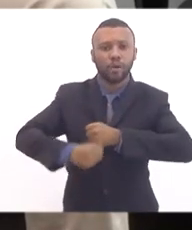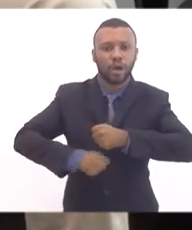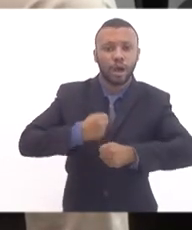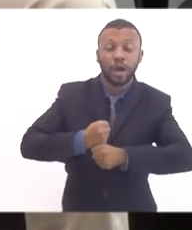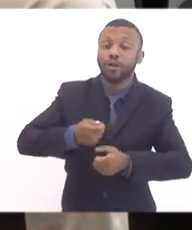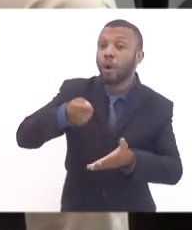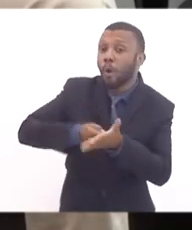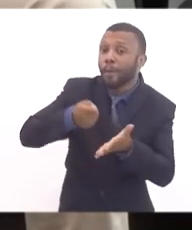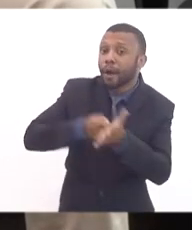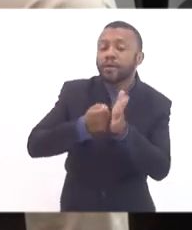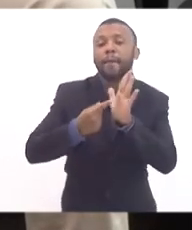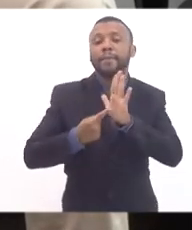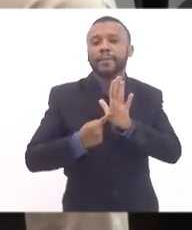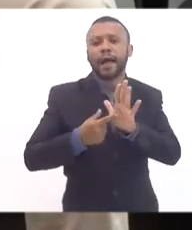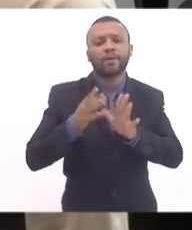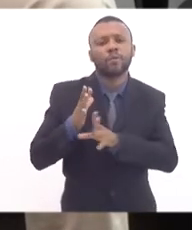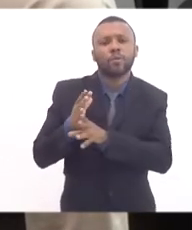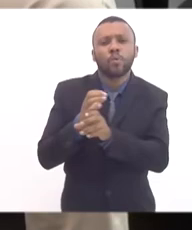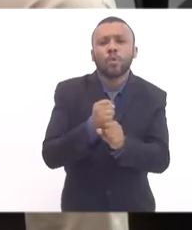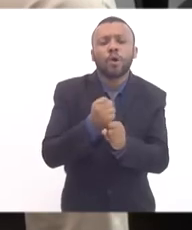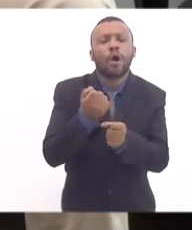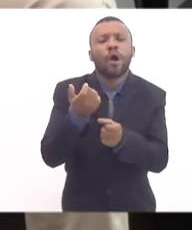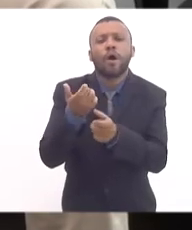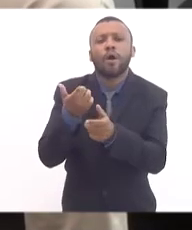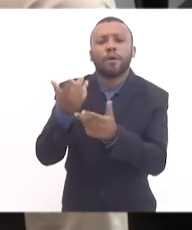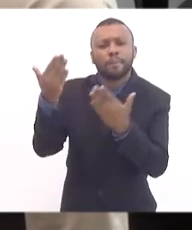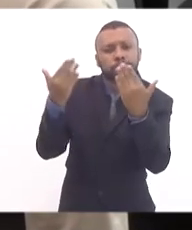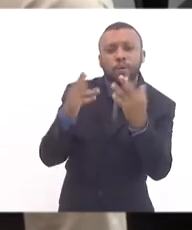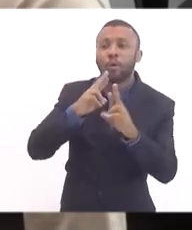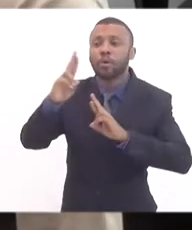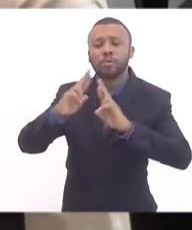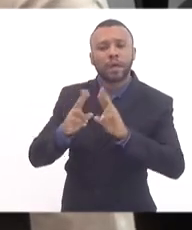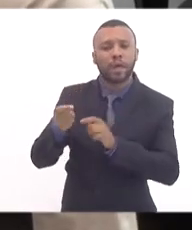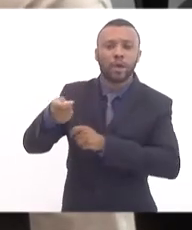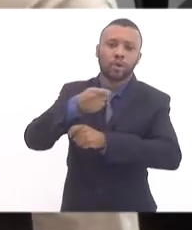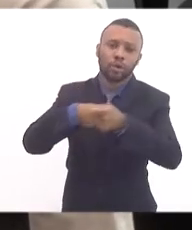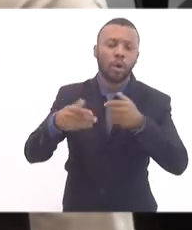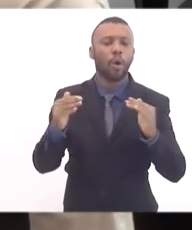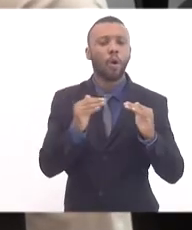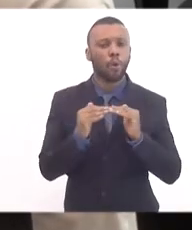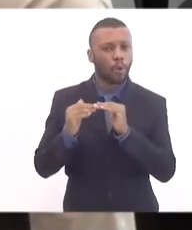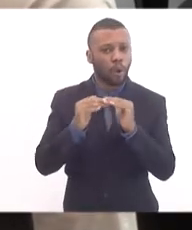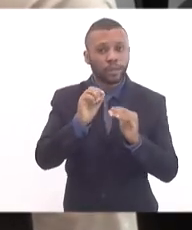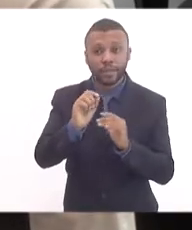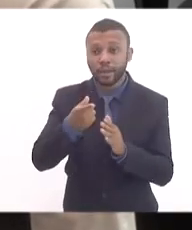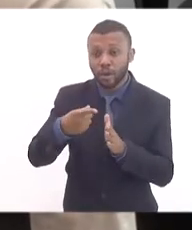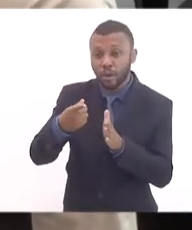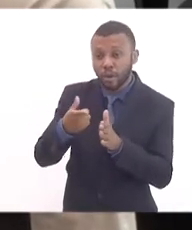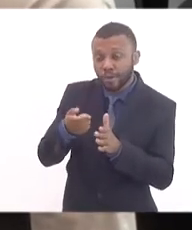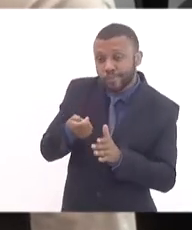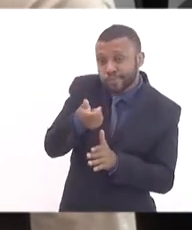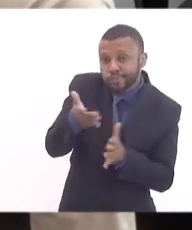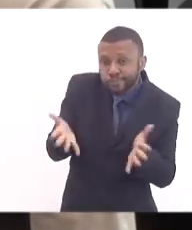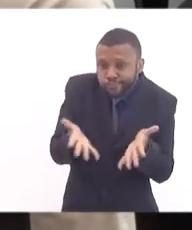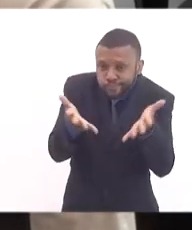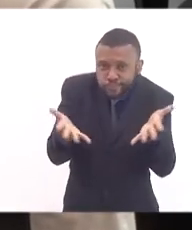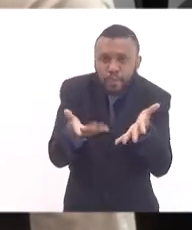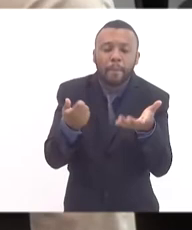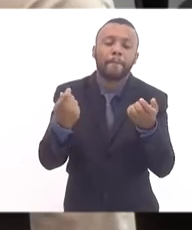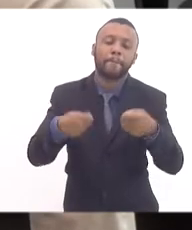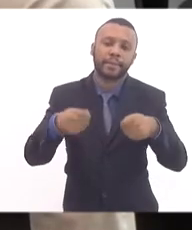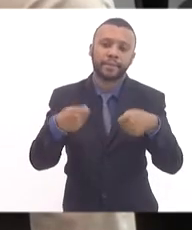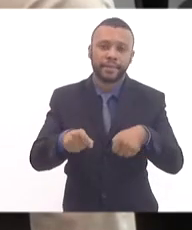os resultados econômicos é eu concordo que o benefício fiscal ele tem que ser concedido para que o trazer o desenvolvimento para o estado